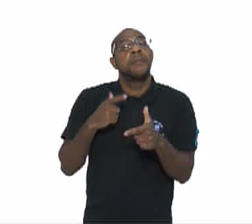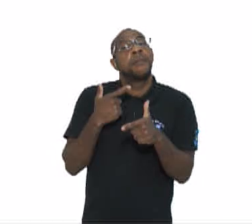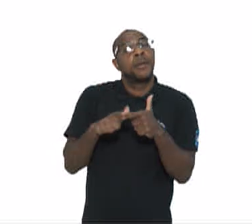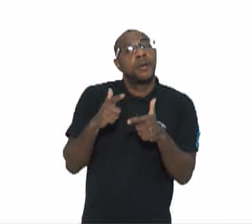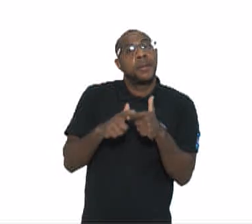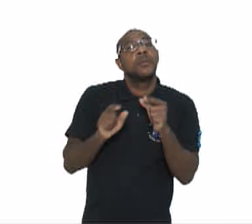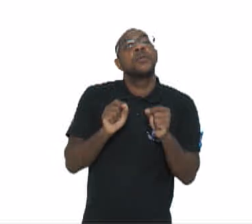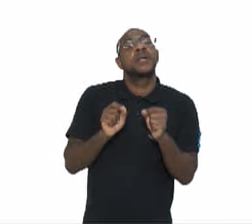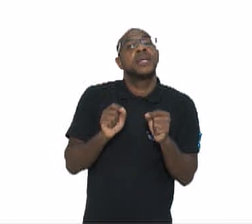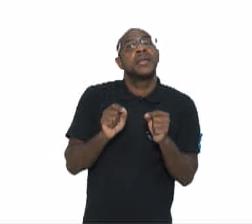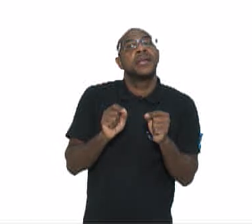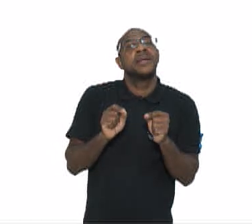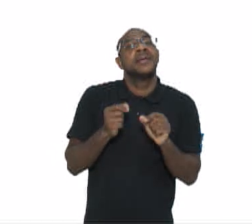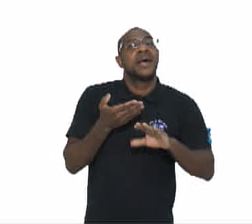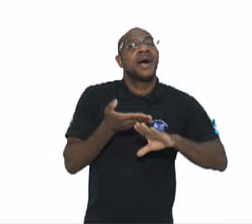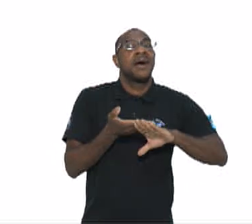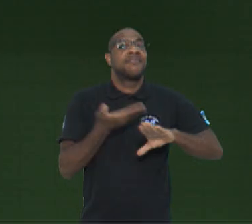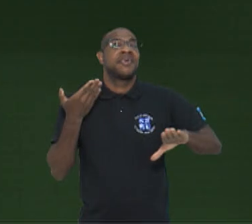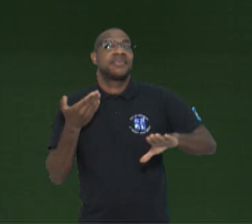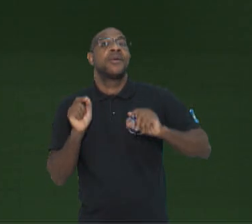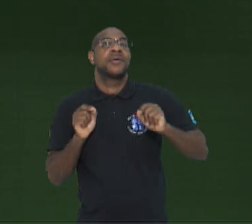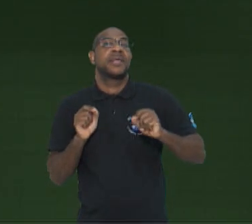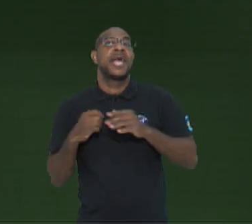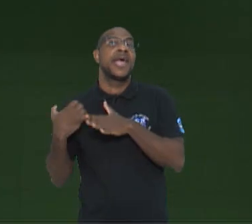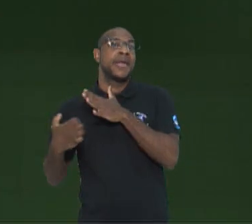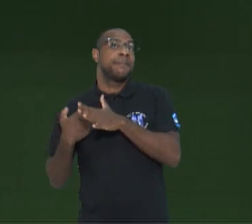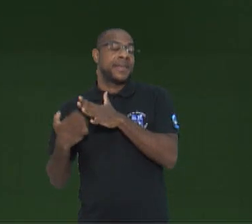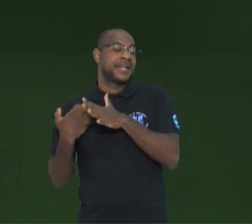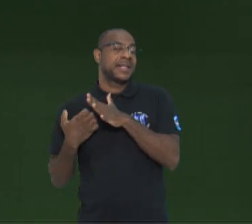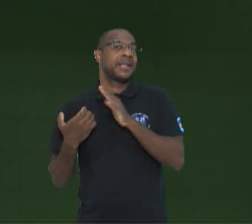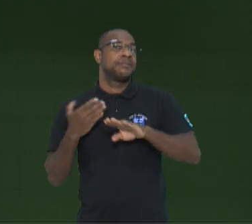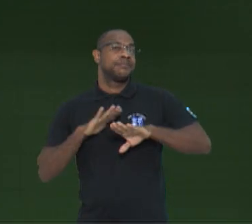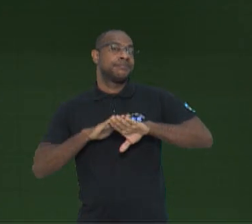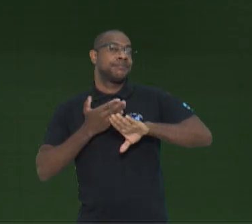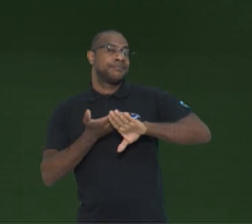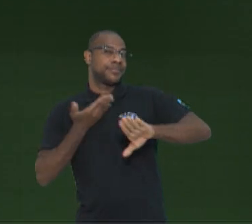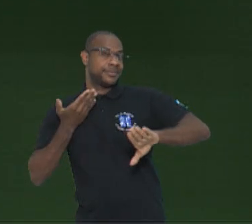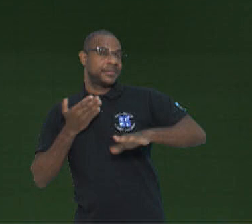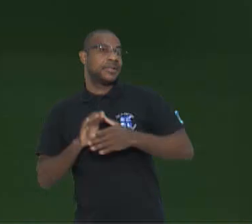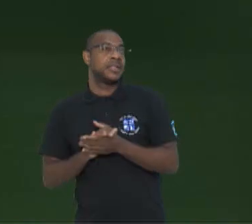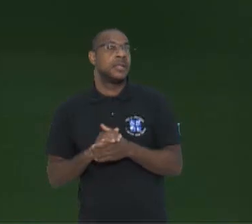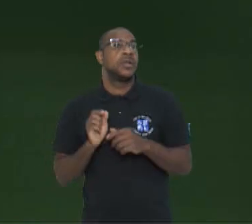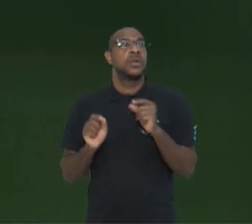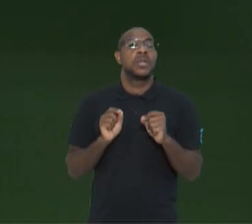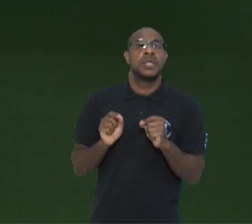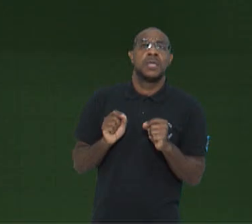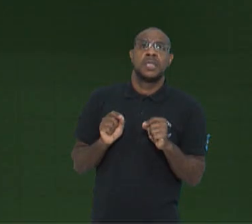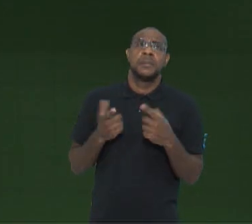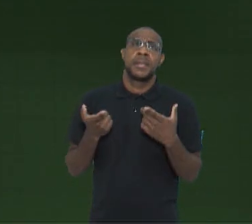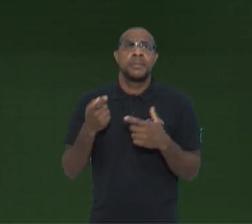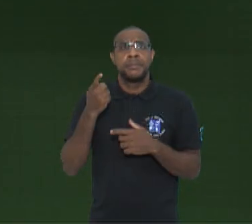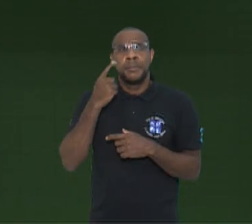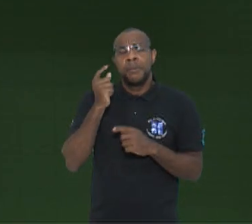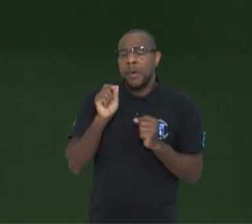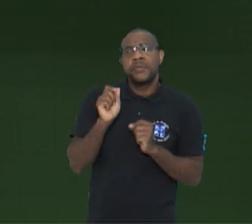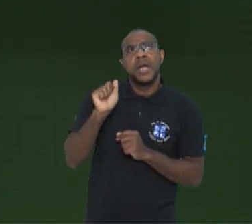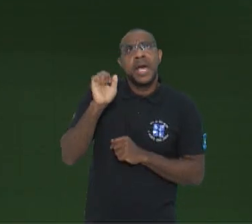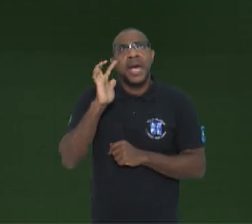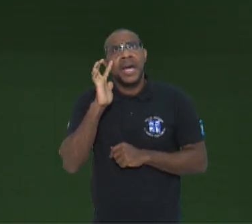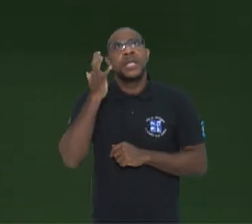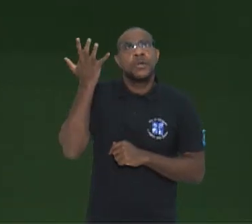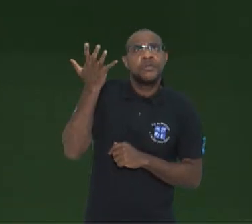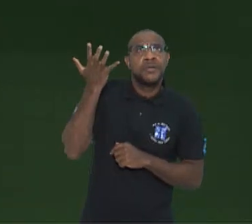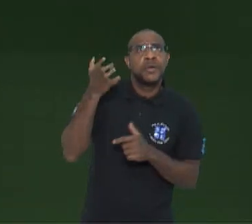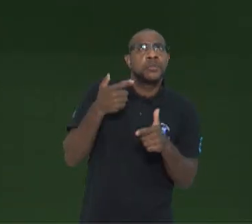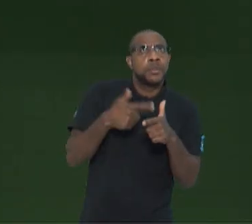afastar operadores. Vejam que aqui há digamos, uma medida que seria de solução, mas que, por outro lado, ela traz